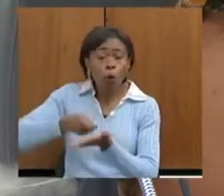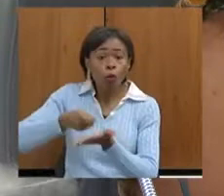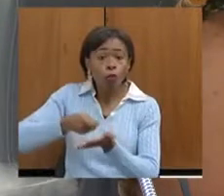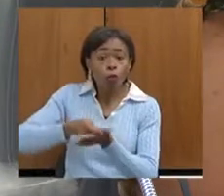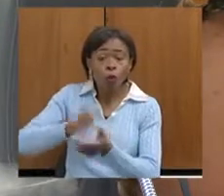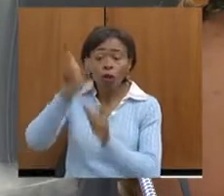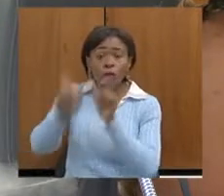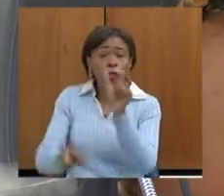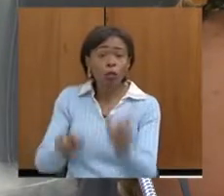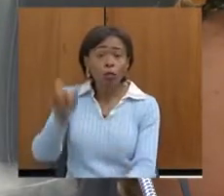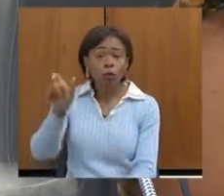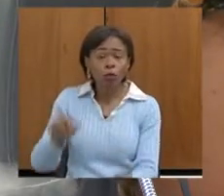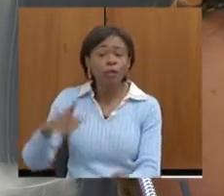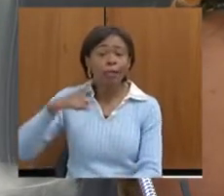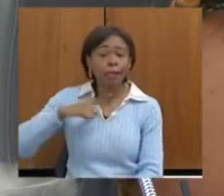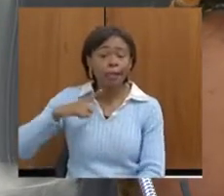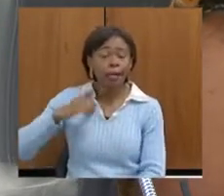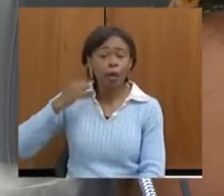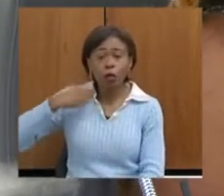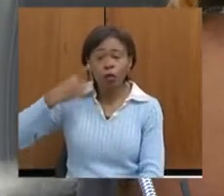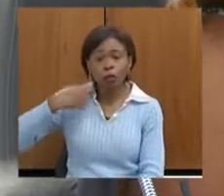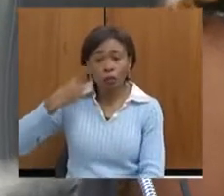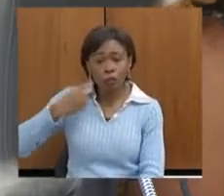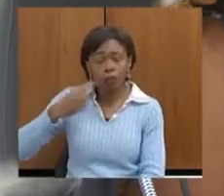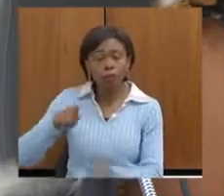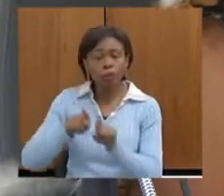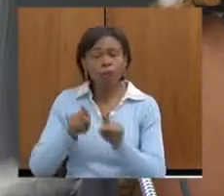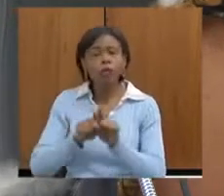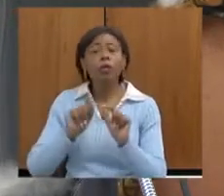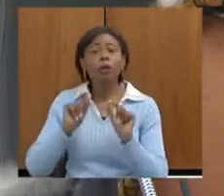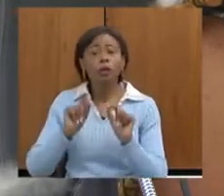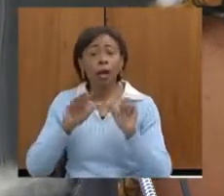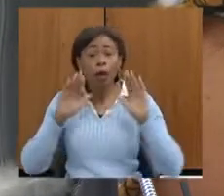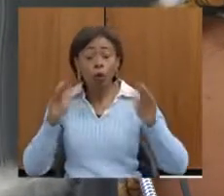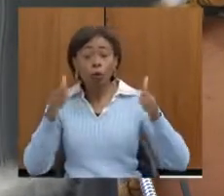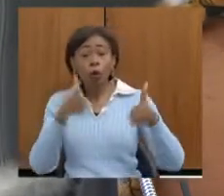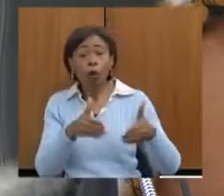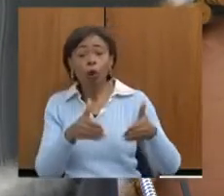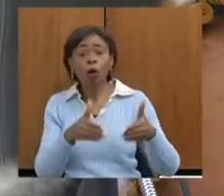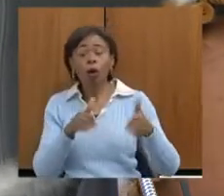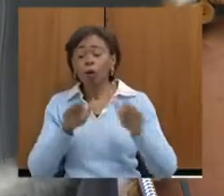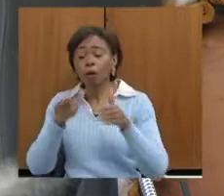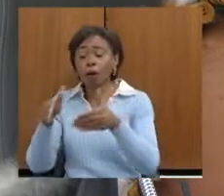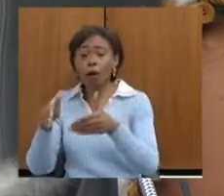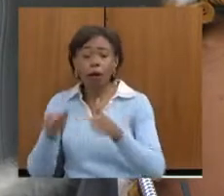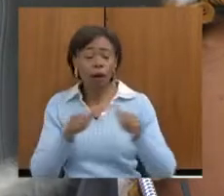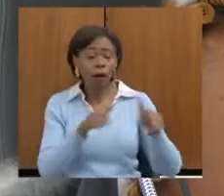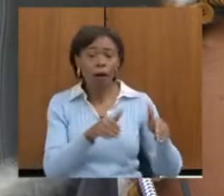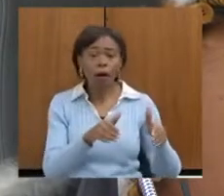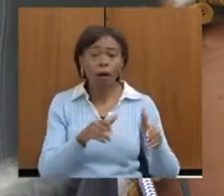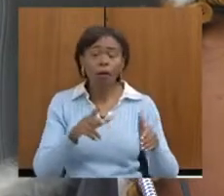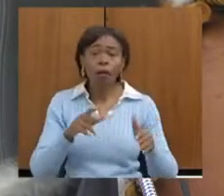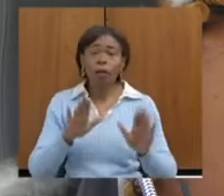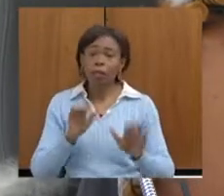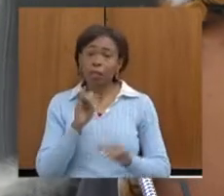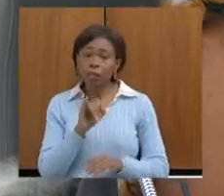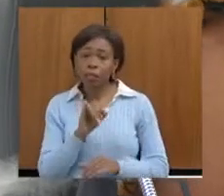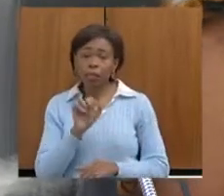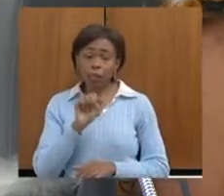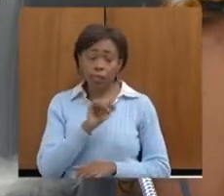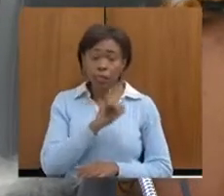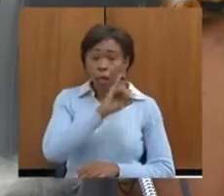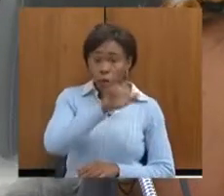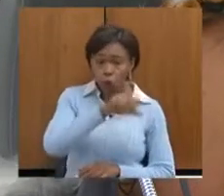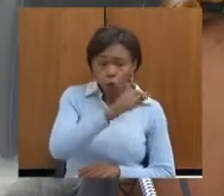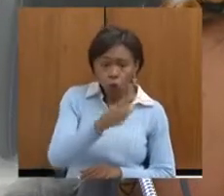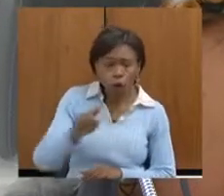e individualizou os João a Maria José que tava na reunião agora